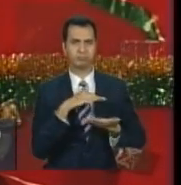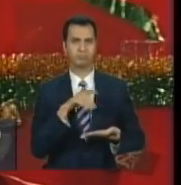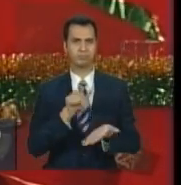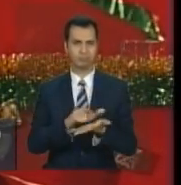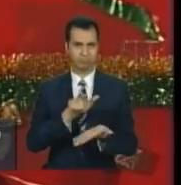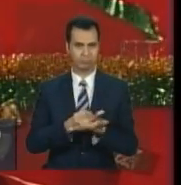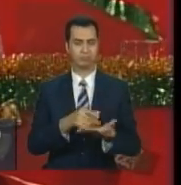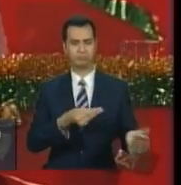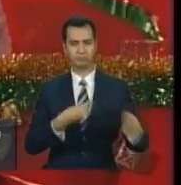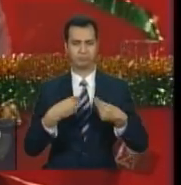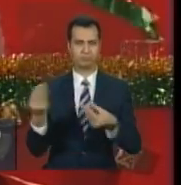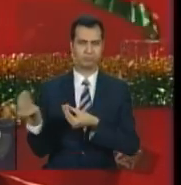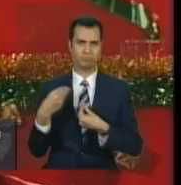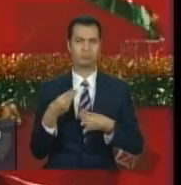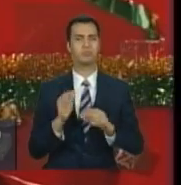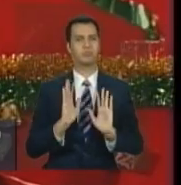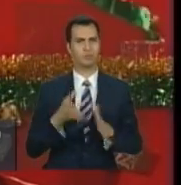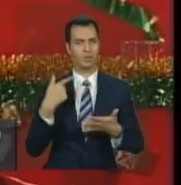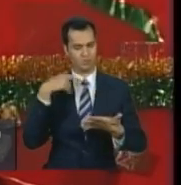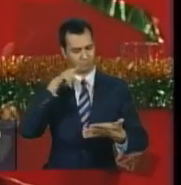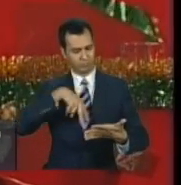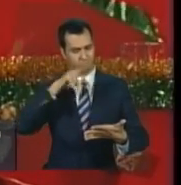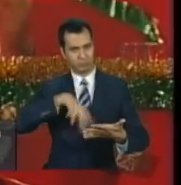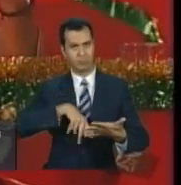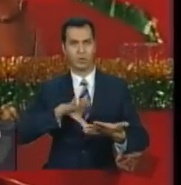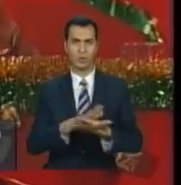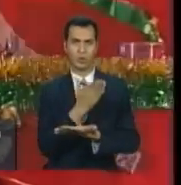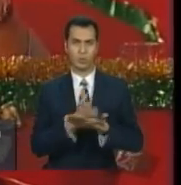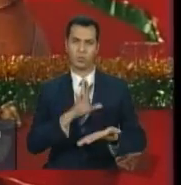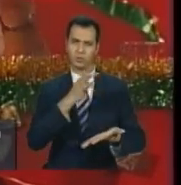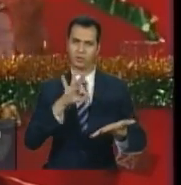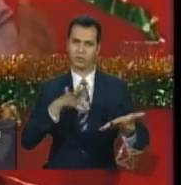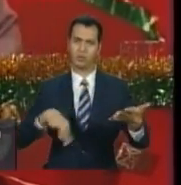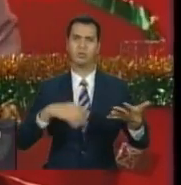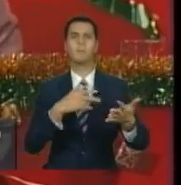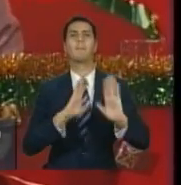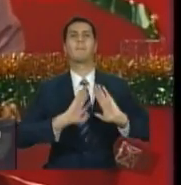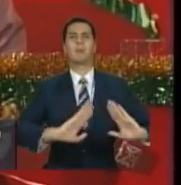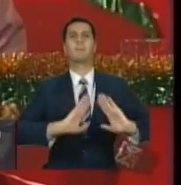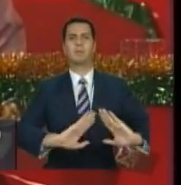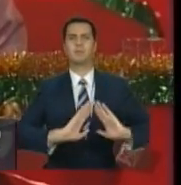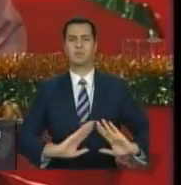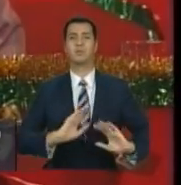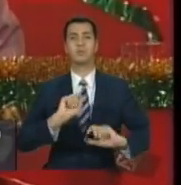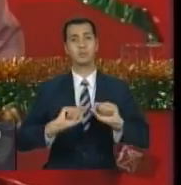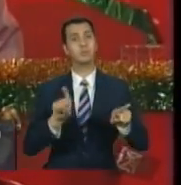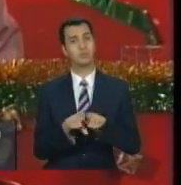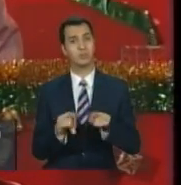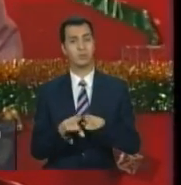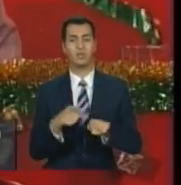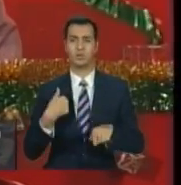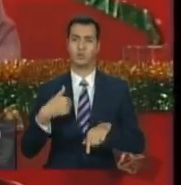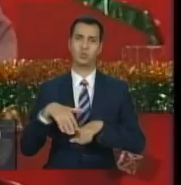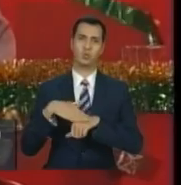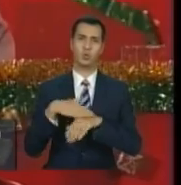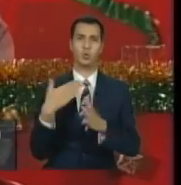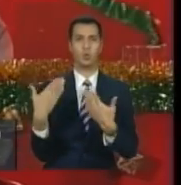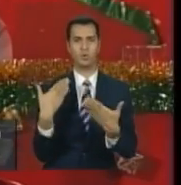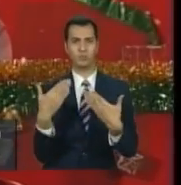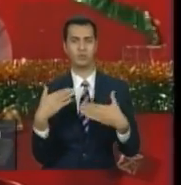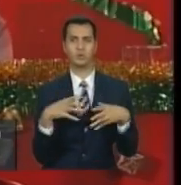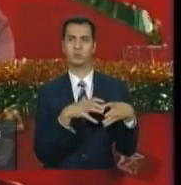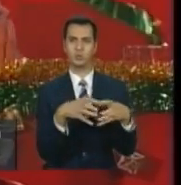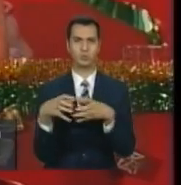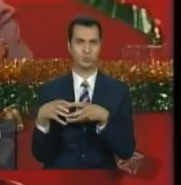vi algumas reivindicações. E também escutei na conversa com os representantes de vocês. Quero